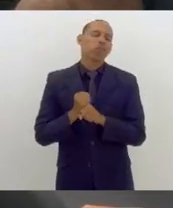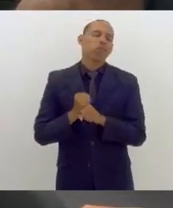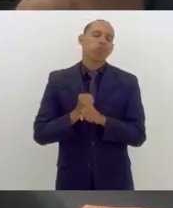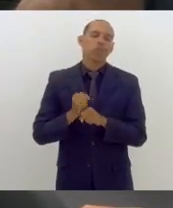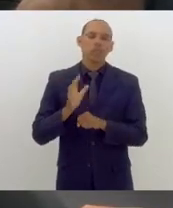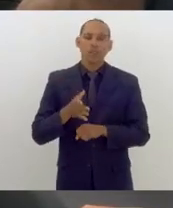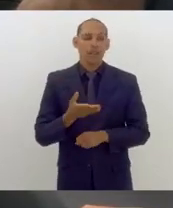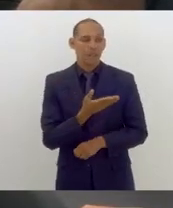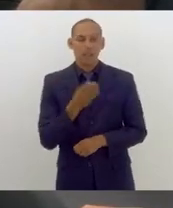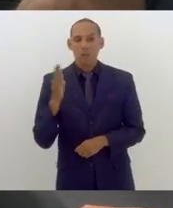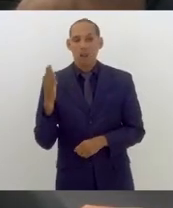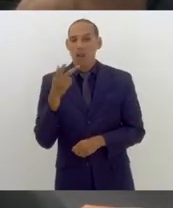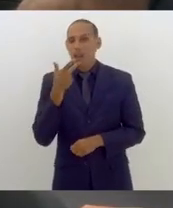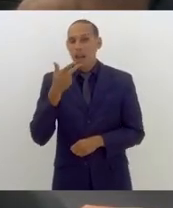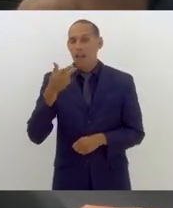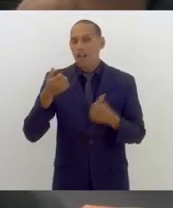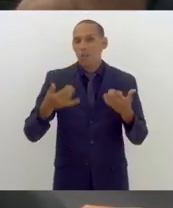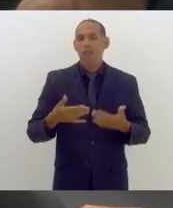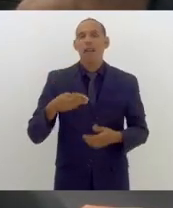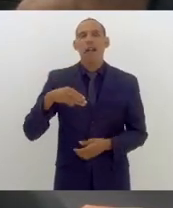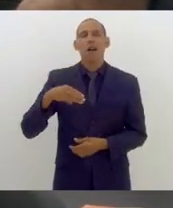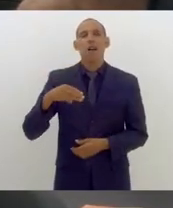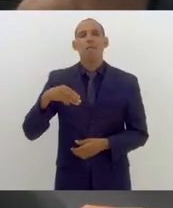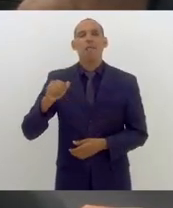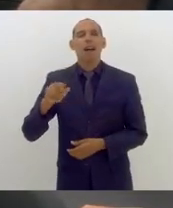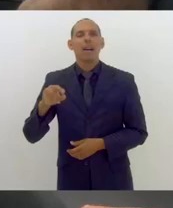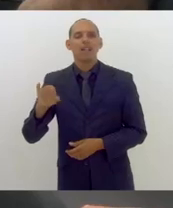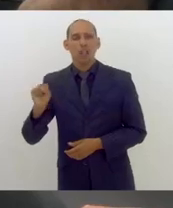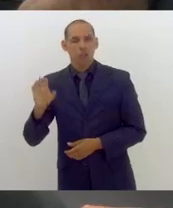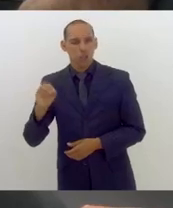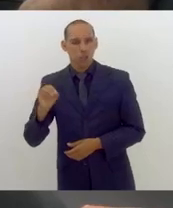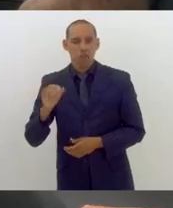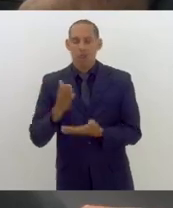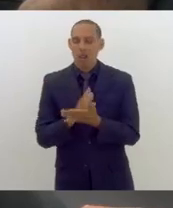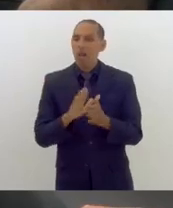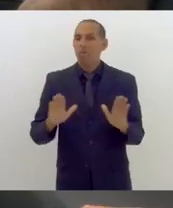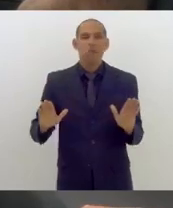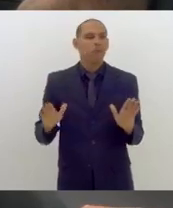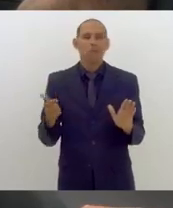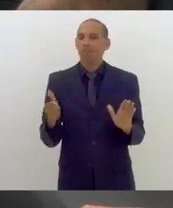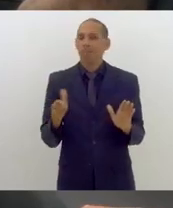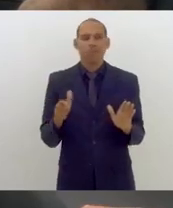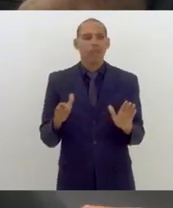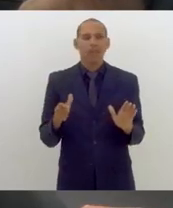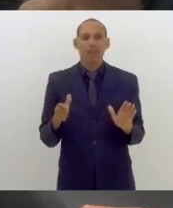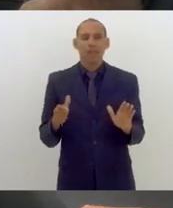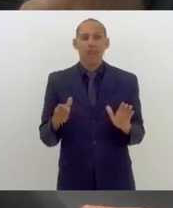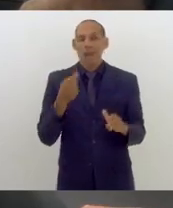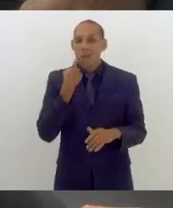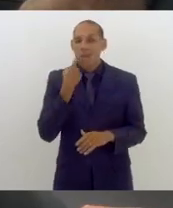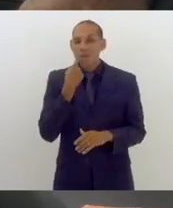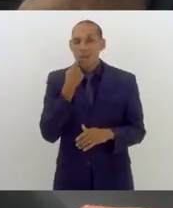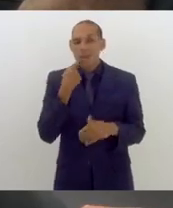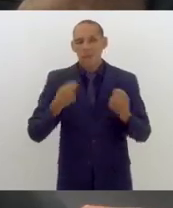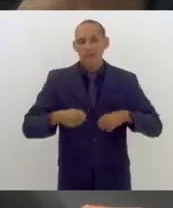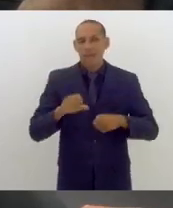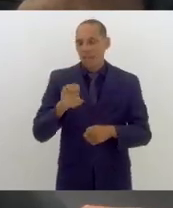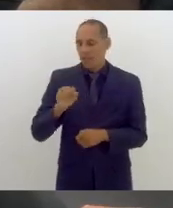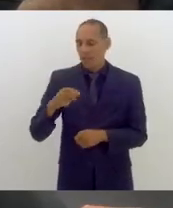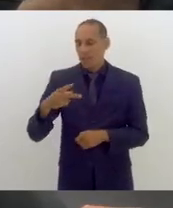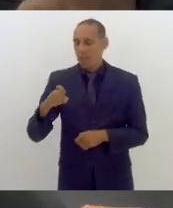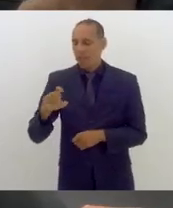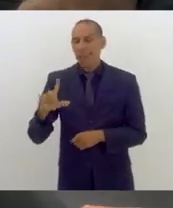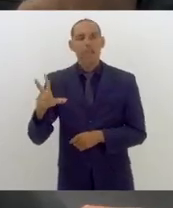marisco Hoje não tem mais na Baía de Sepetiba os peixes que vive do espelho d'água se foi porque